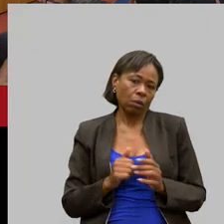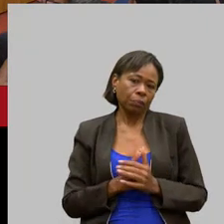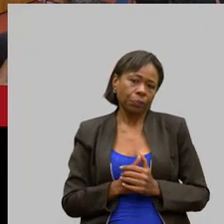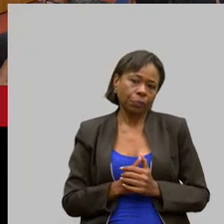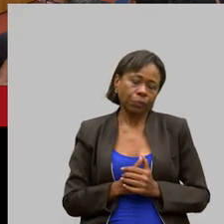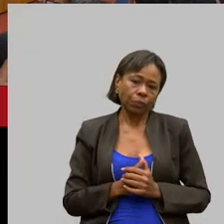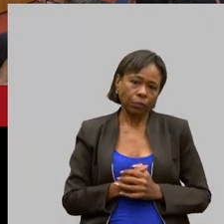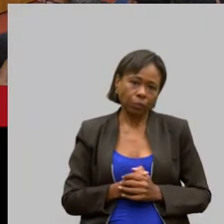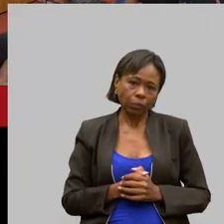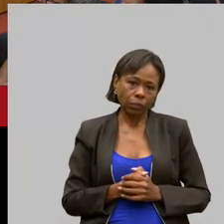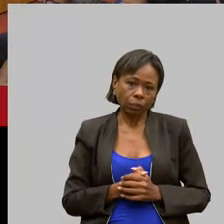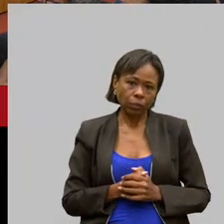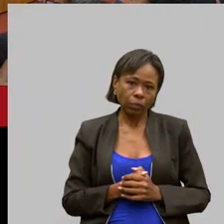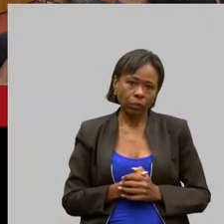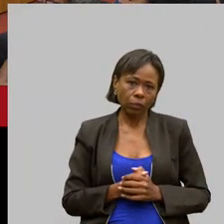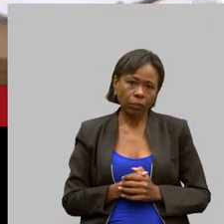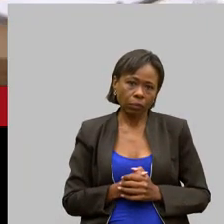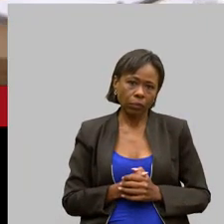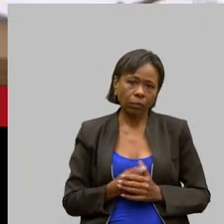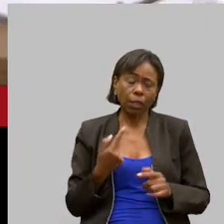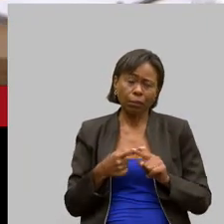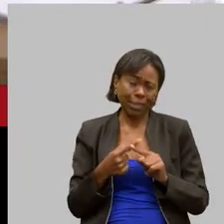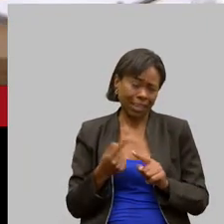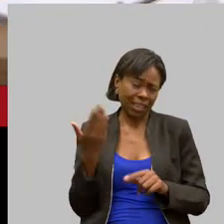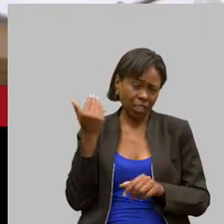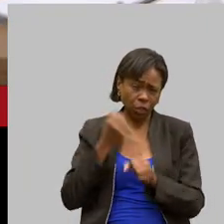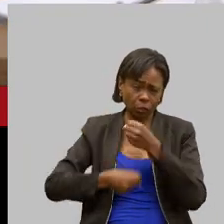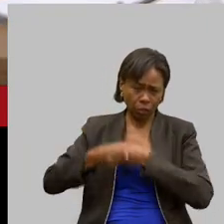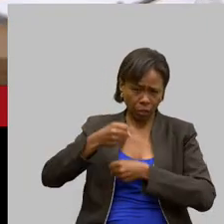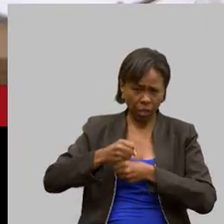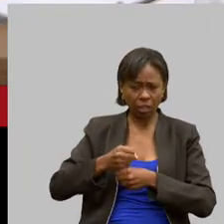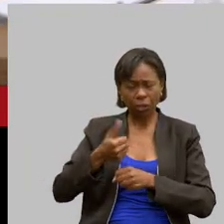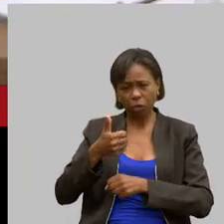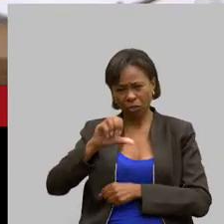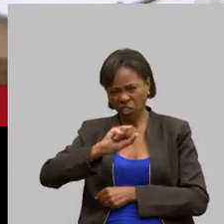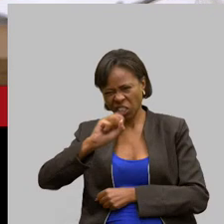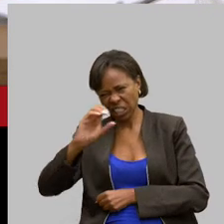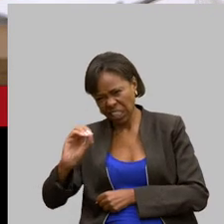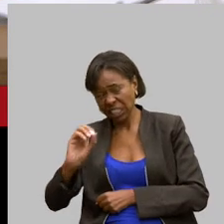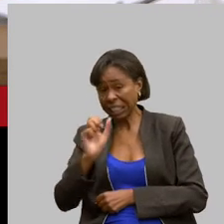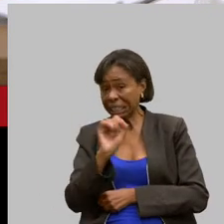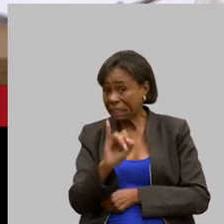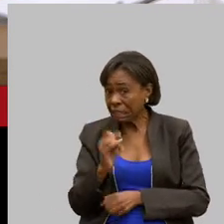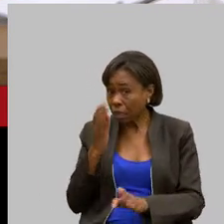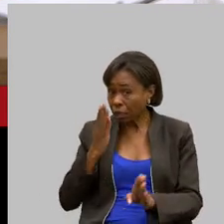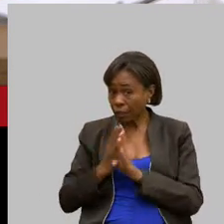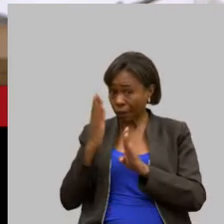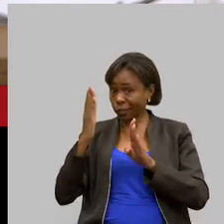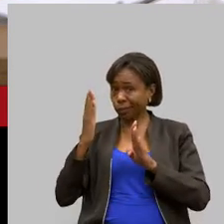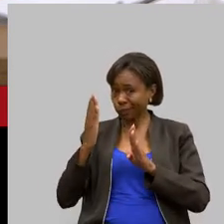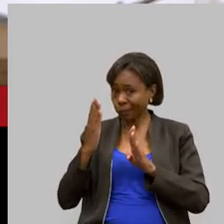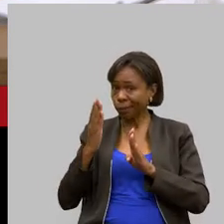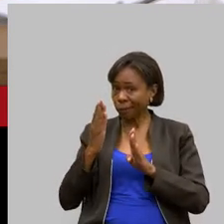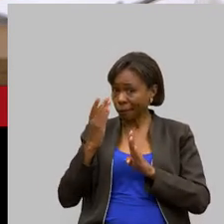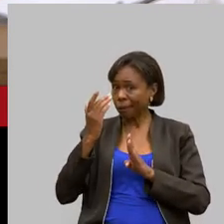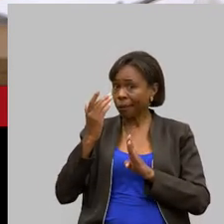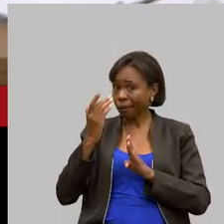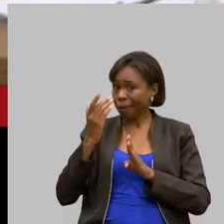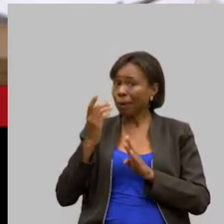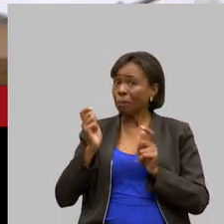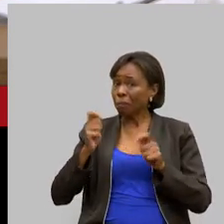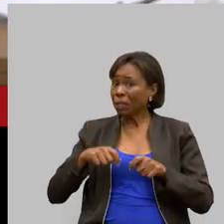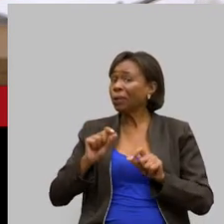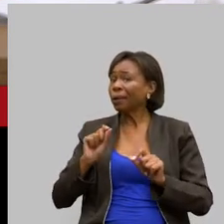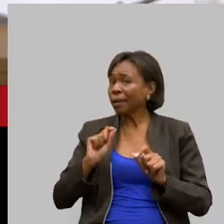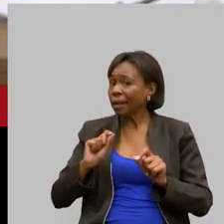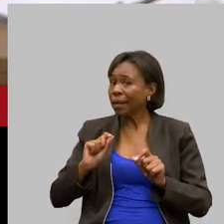provavelmente se na década de 80 nós tivéssemos recebido o nosso diagnóstico nós teríamos sido retirados da esola nós